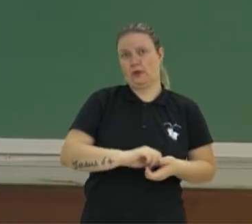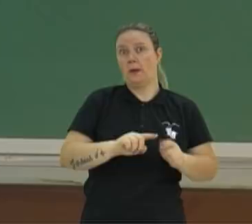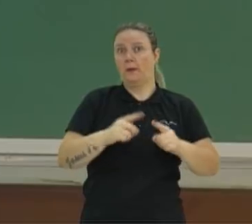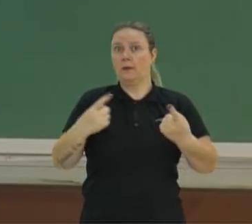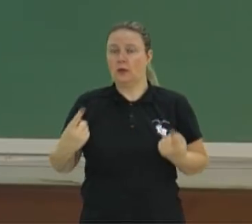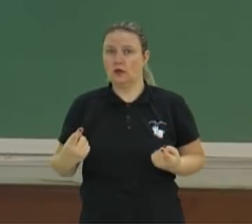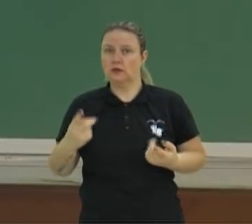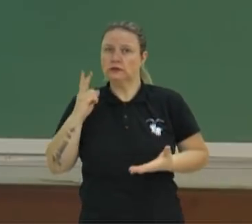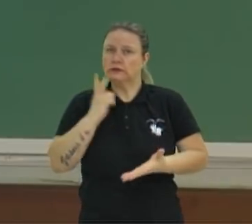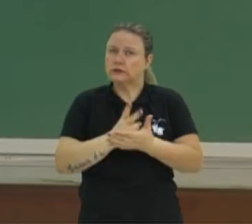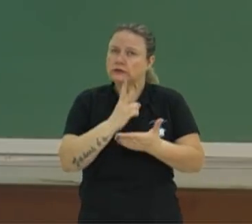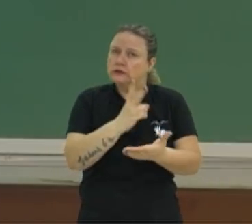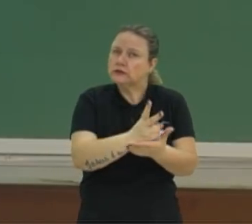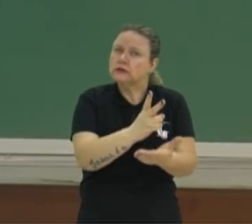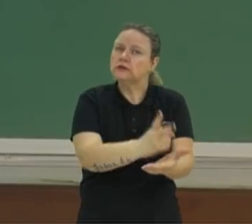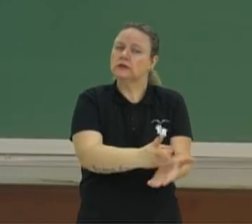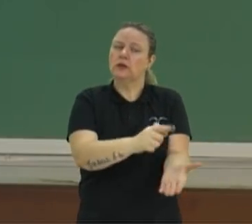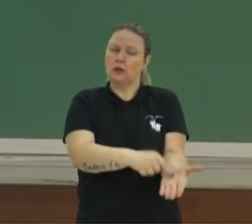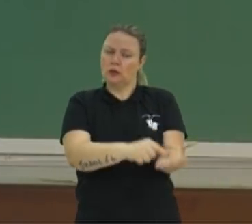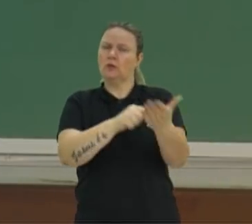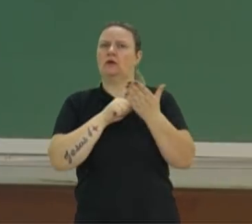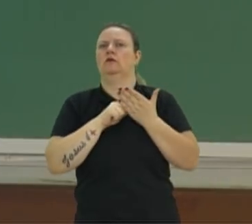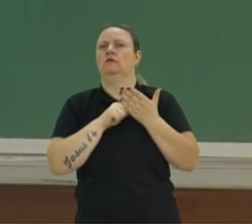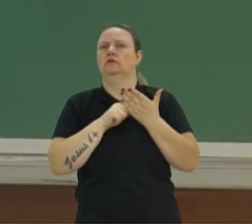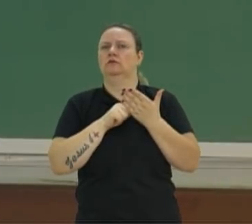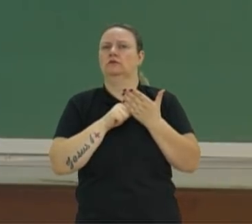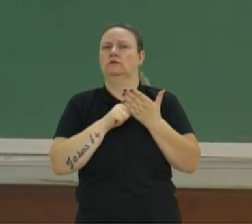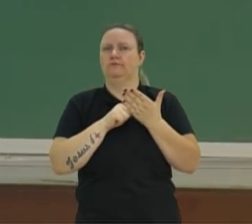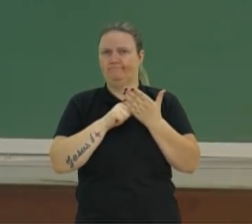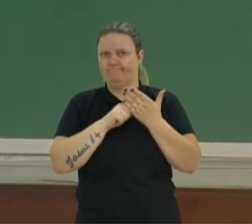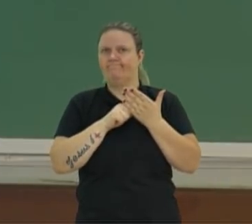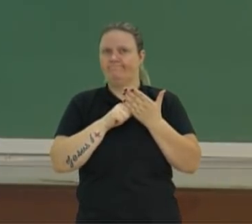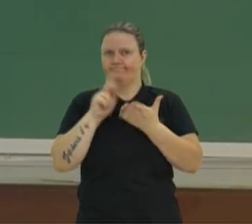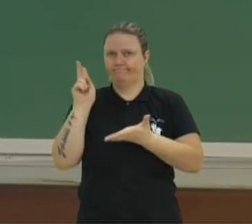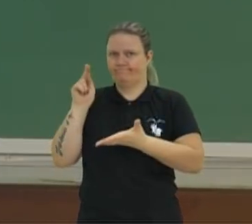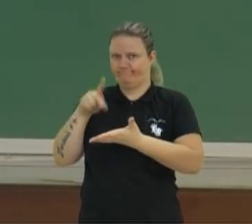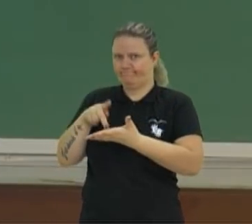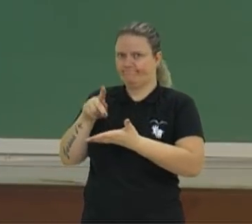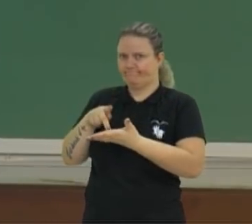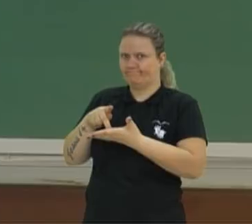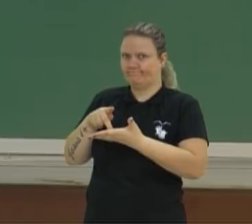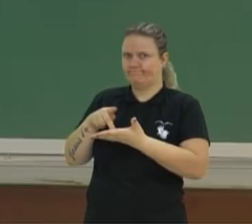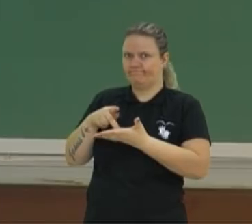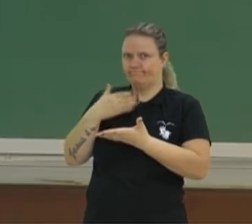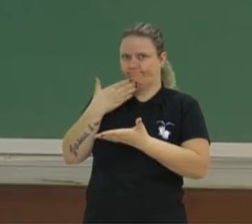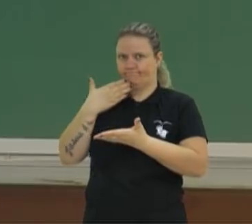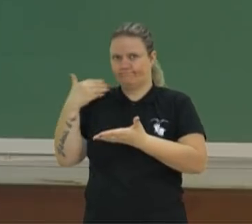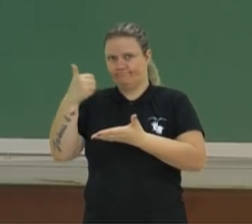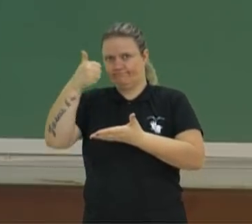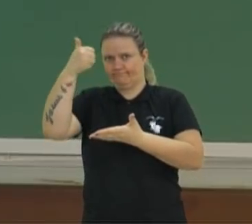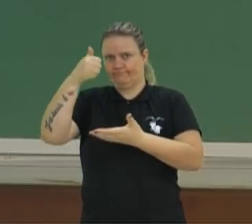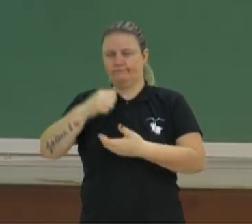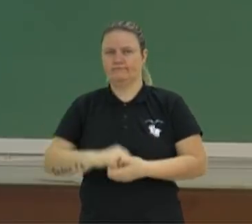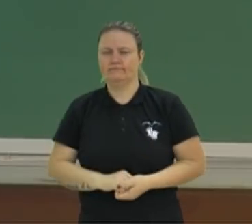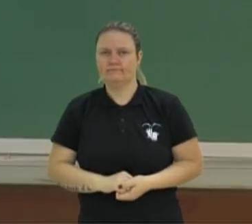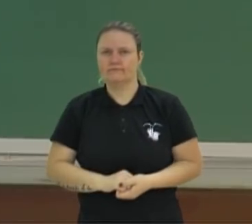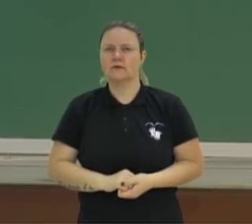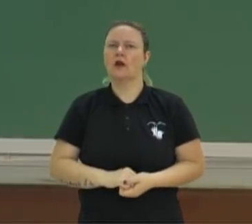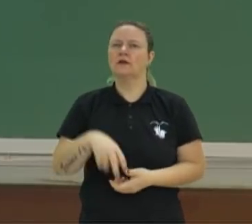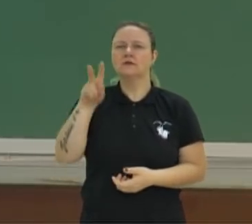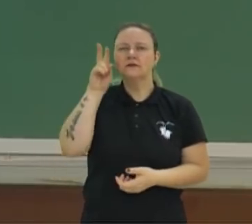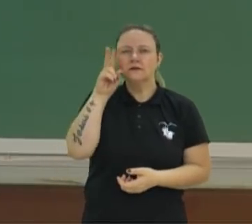aparece, a mentira sempre aparece através de uma notícia assim verdadeira. Lembrando até um ditado popular, né, já que falei